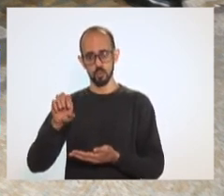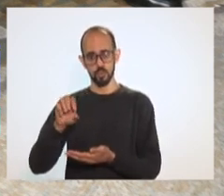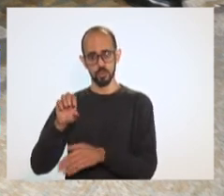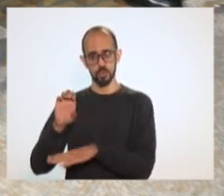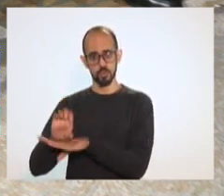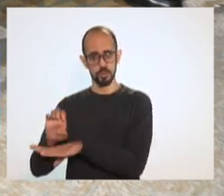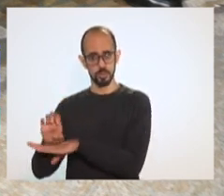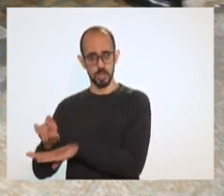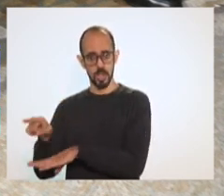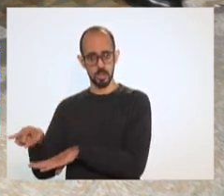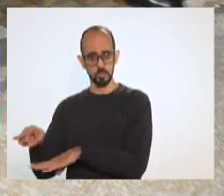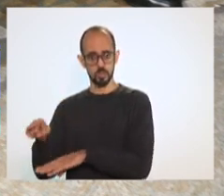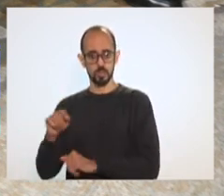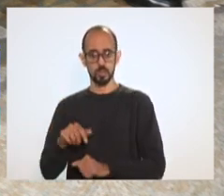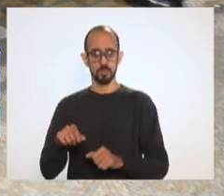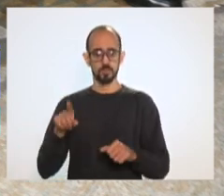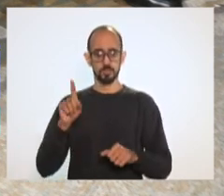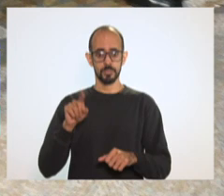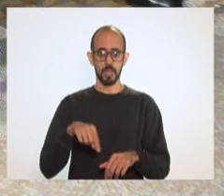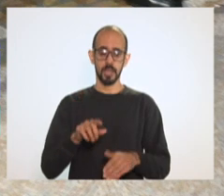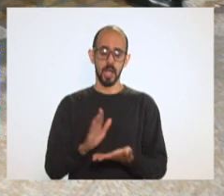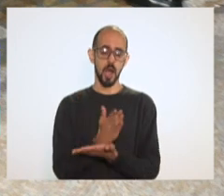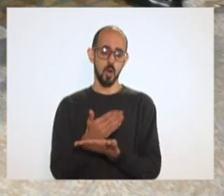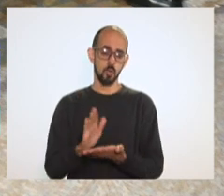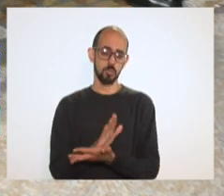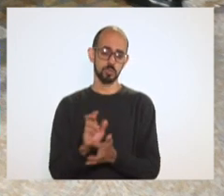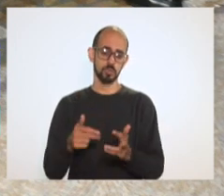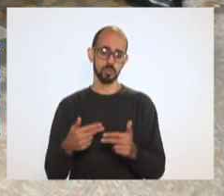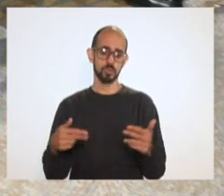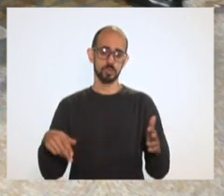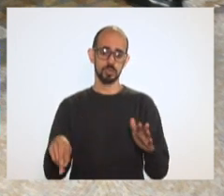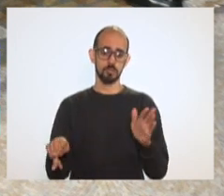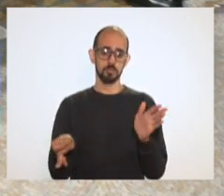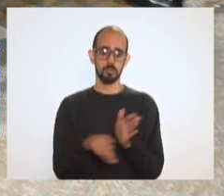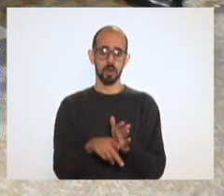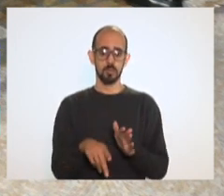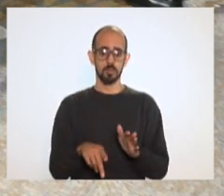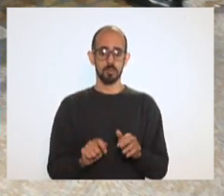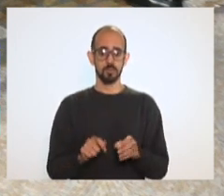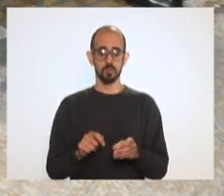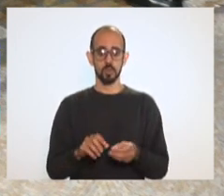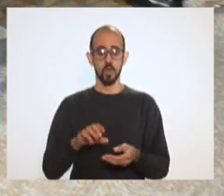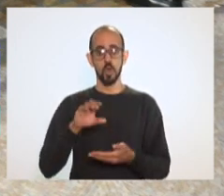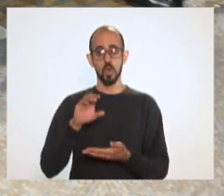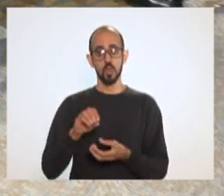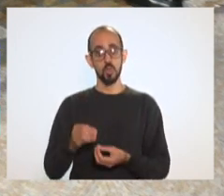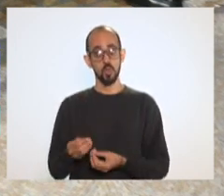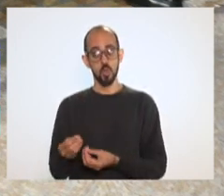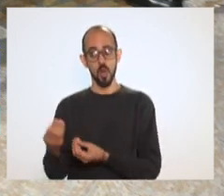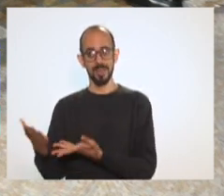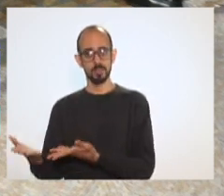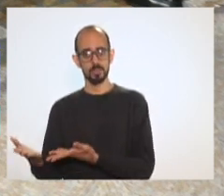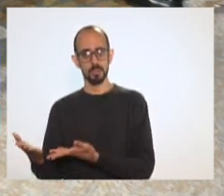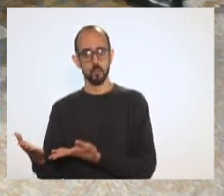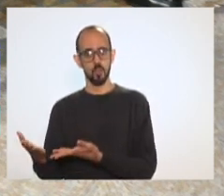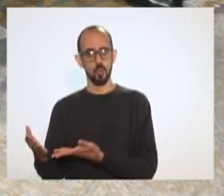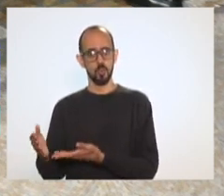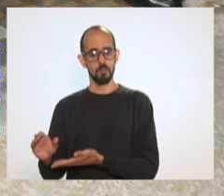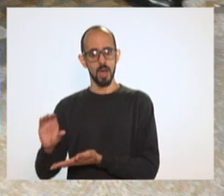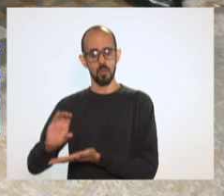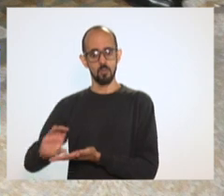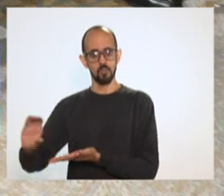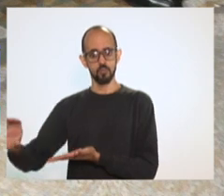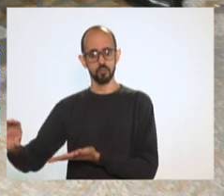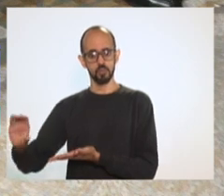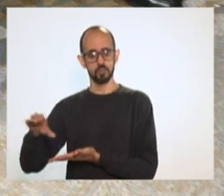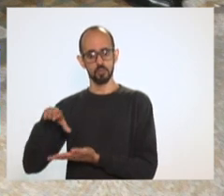devedoras de ICMS no Rio de Janeiro encrencam com a semântica da palavra doação para o fundo estadual dizendo que não